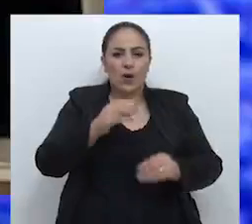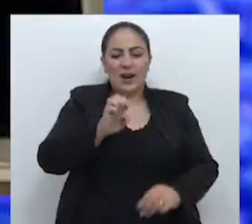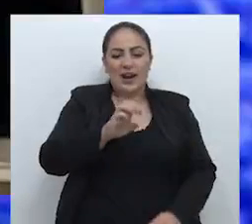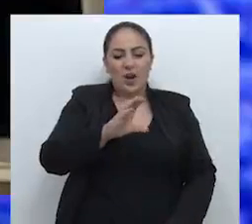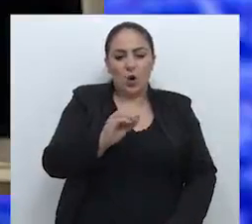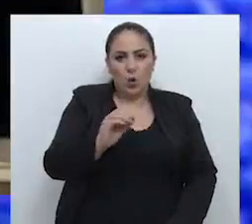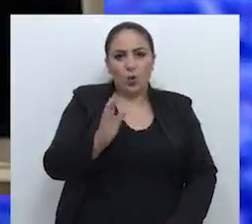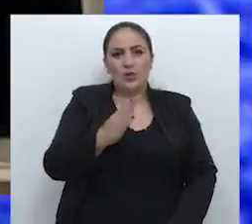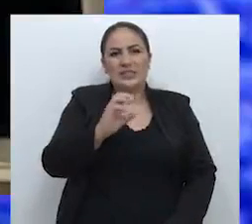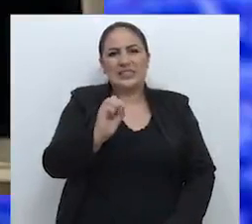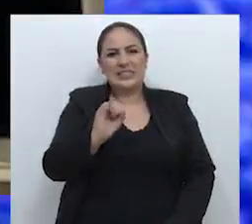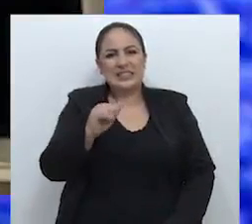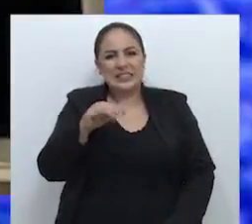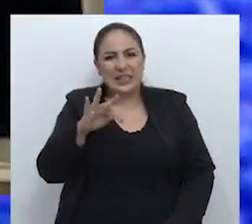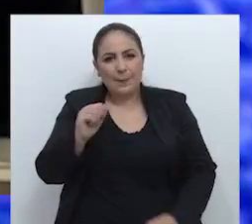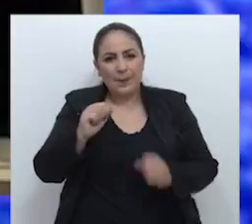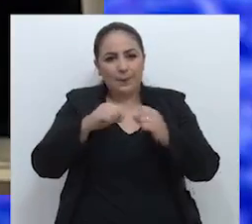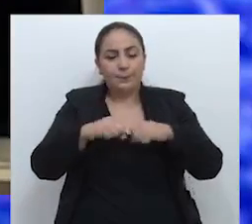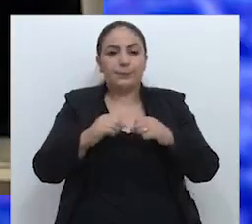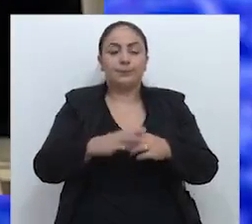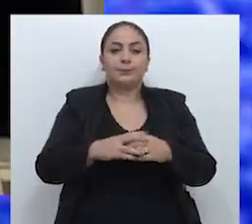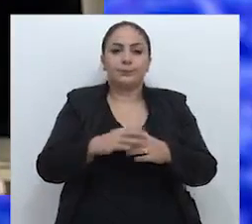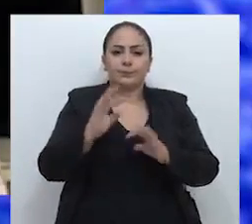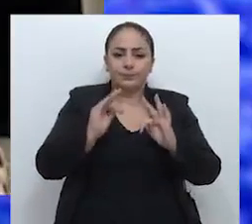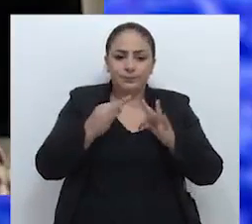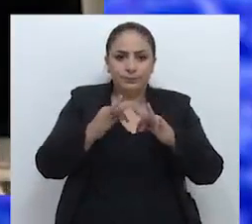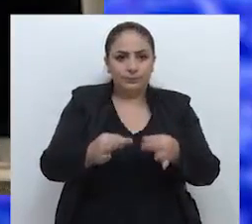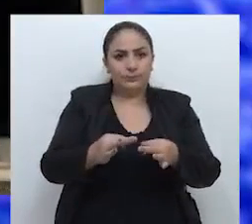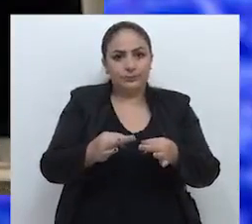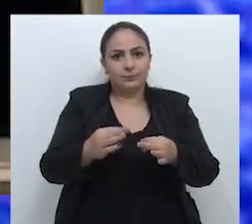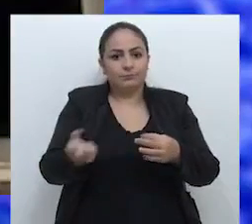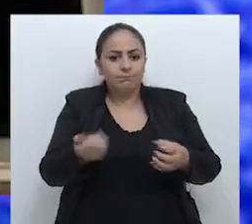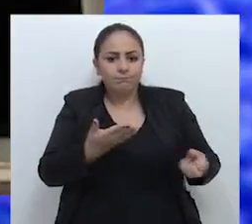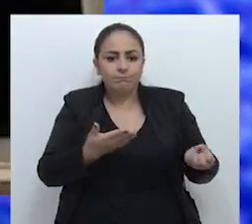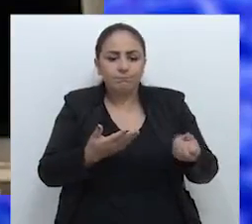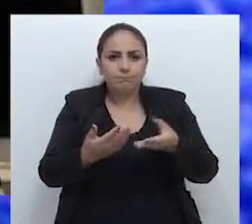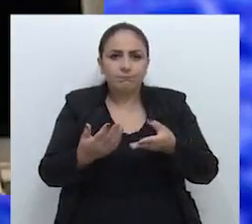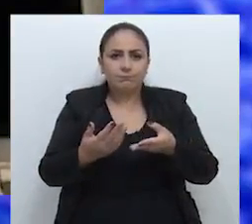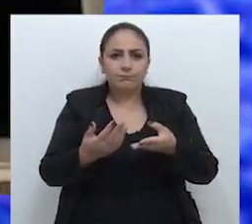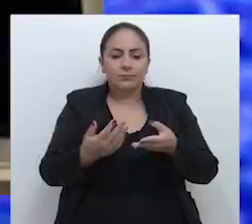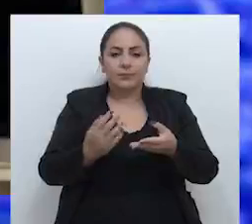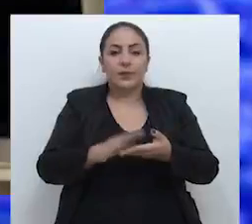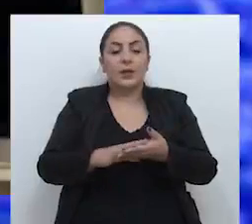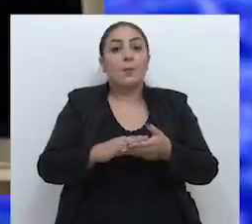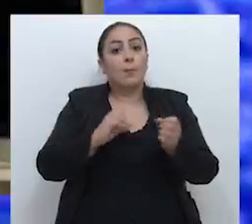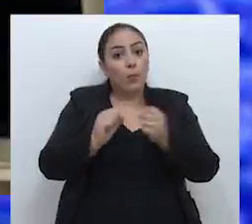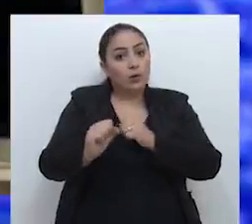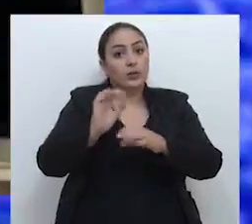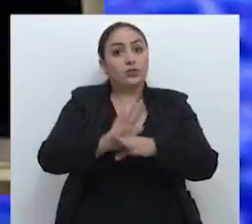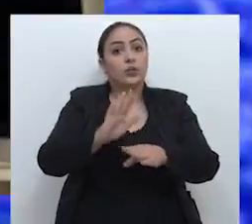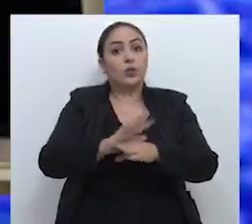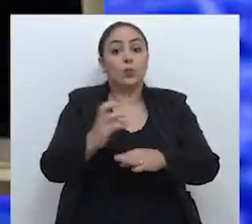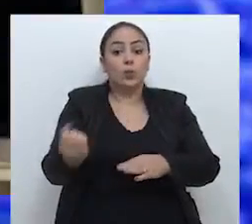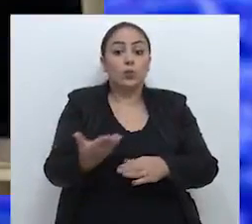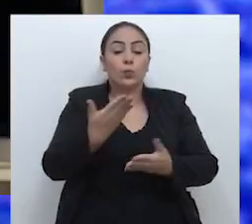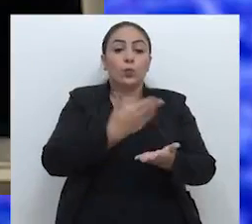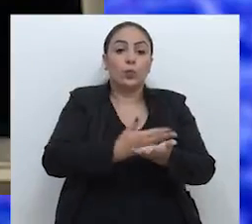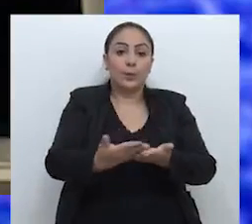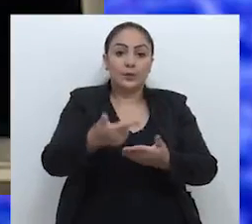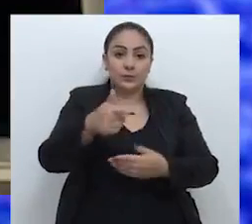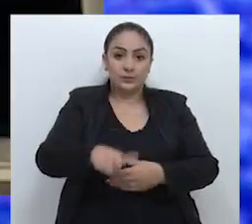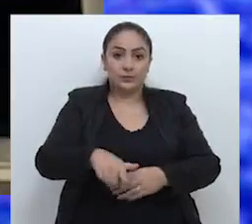ecossistema de empreendedorismo, as tecnologias e os componentes da inovação podem contribuir para esse novo